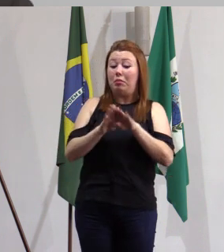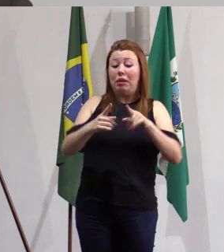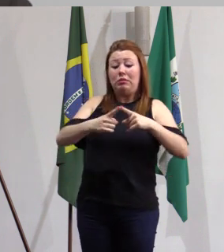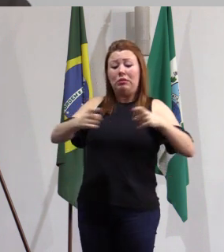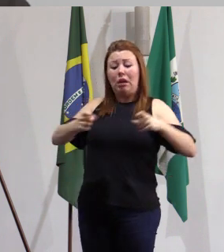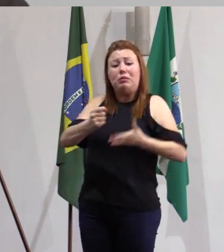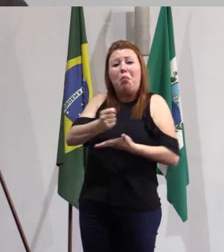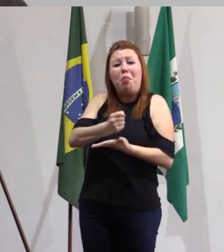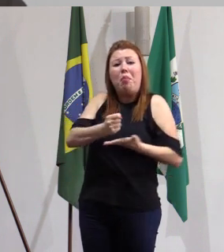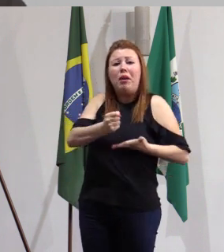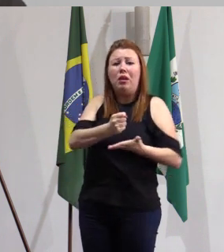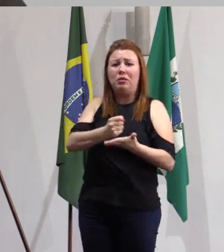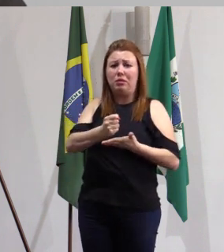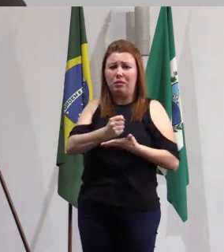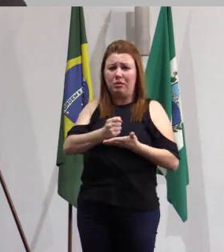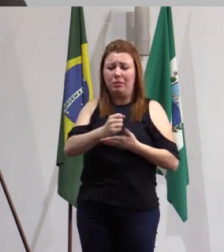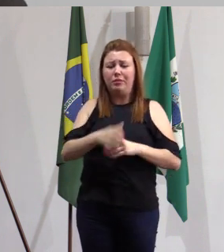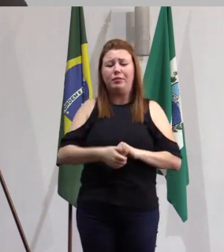básicas?